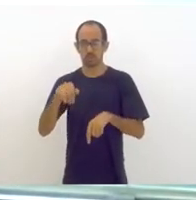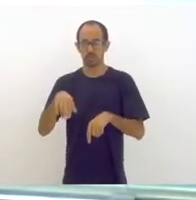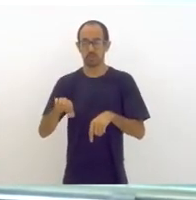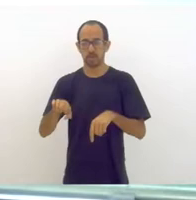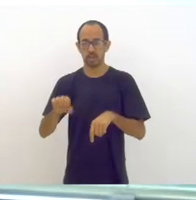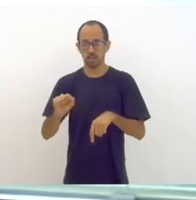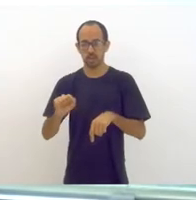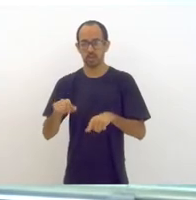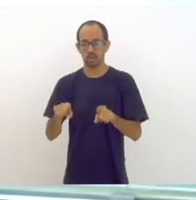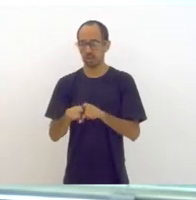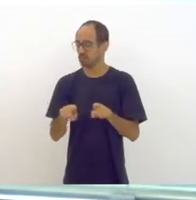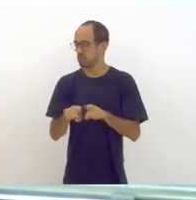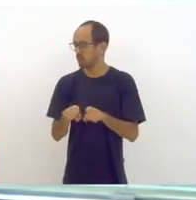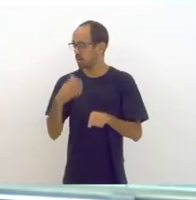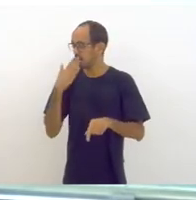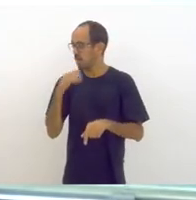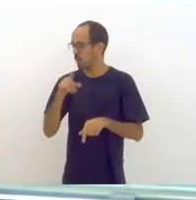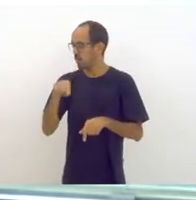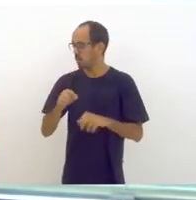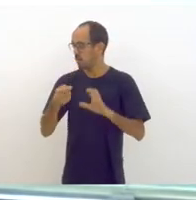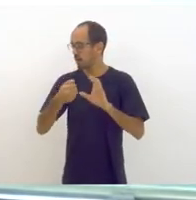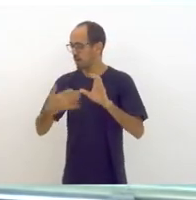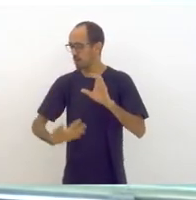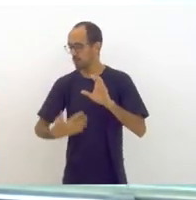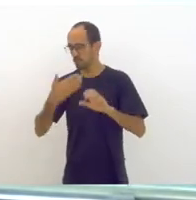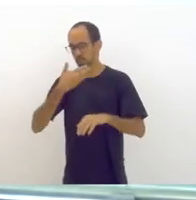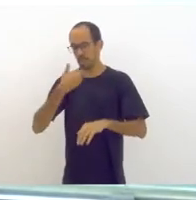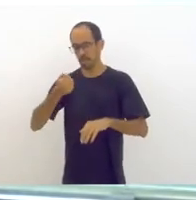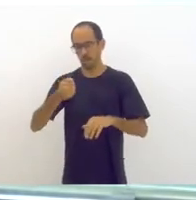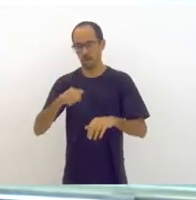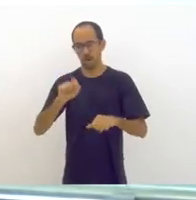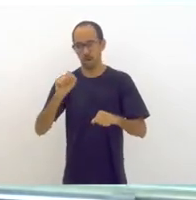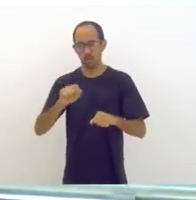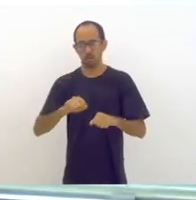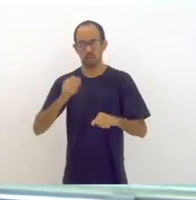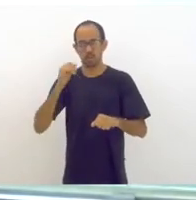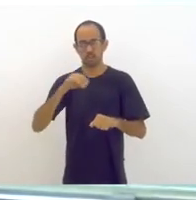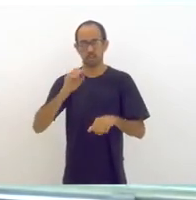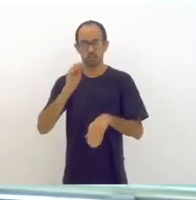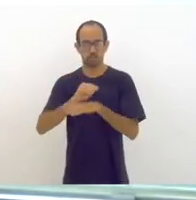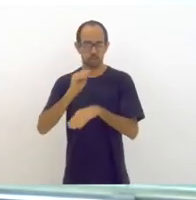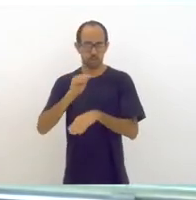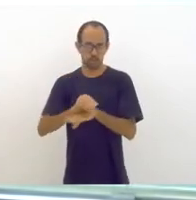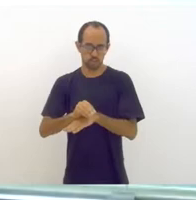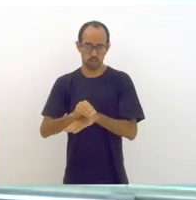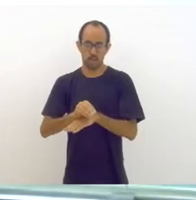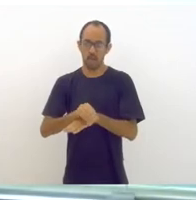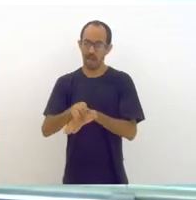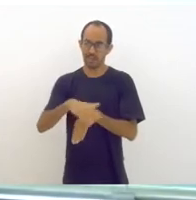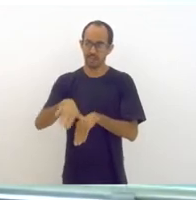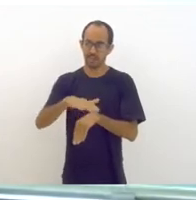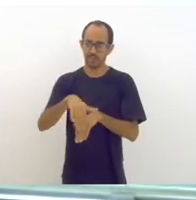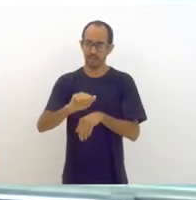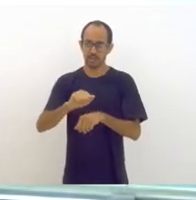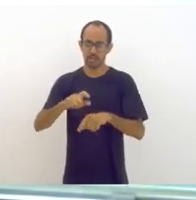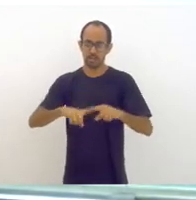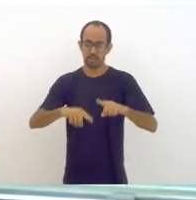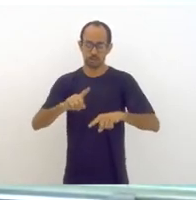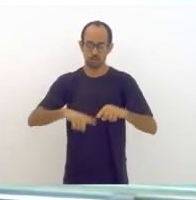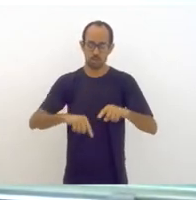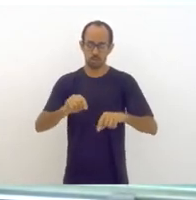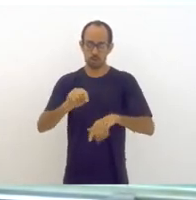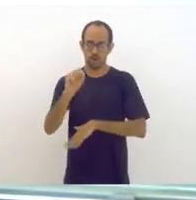época, qual seria a melhor categoria de unidade de conservação para proteger aquele patrimônio ambiental que ali